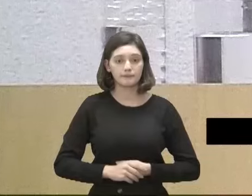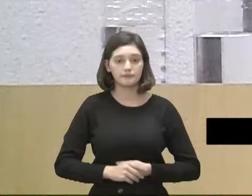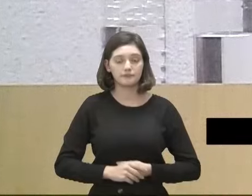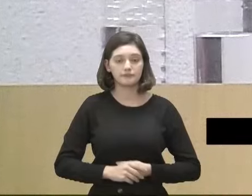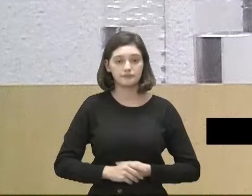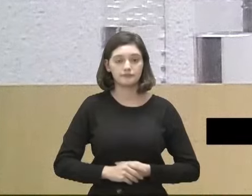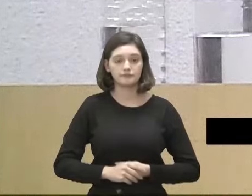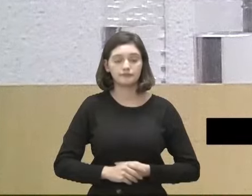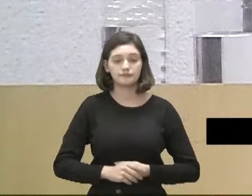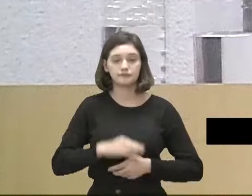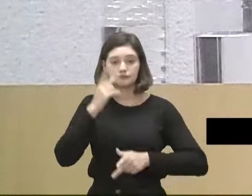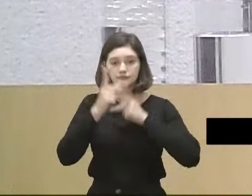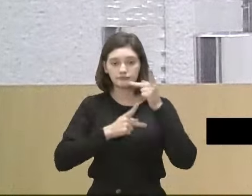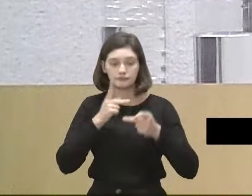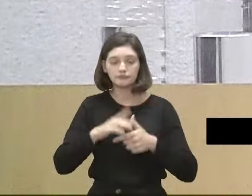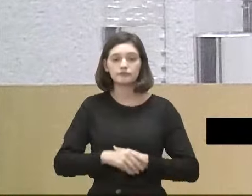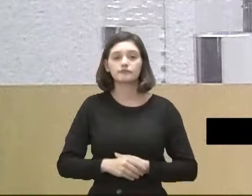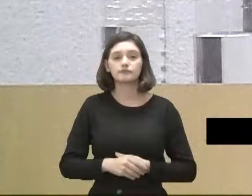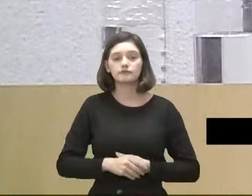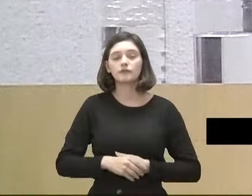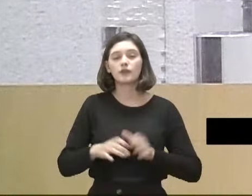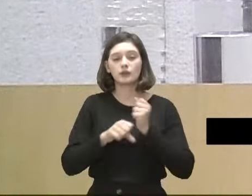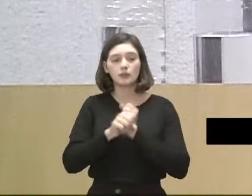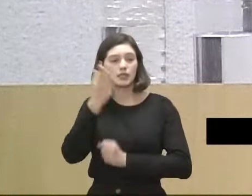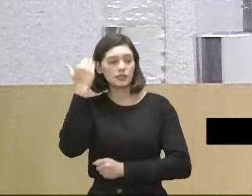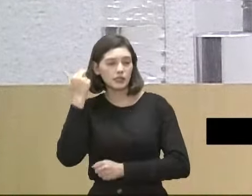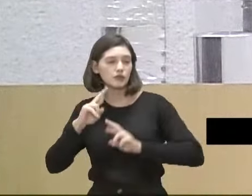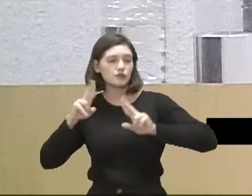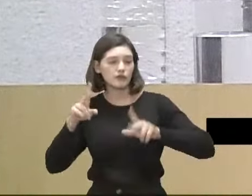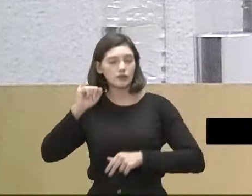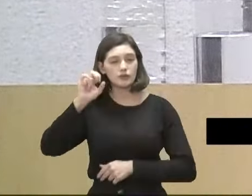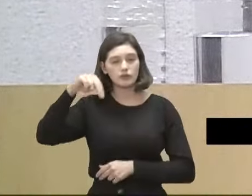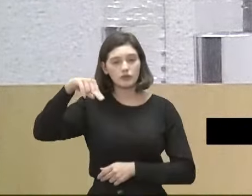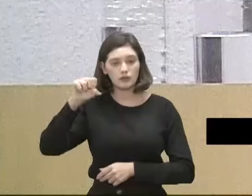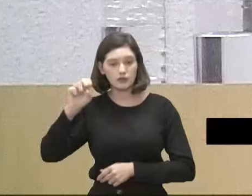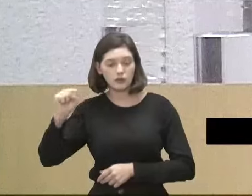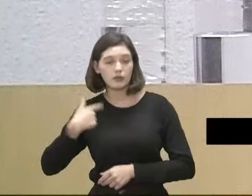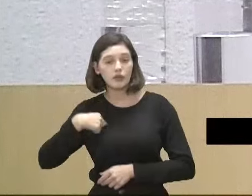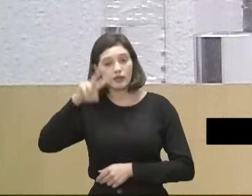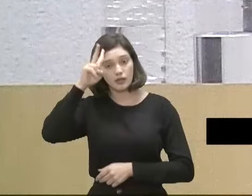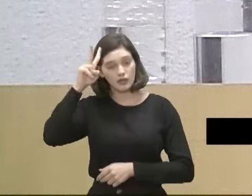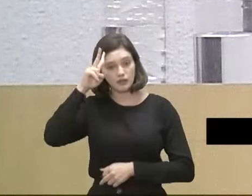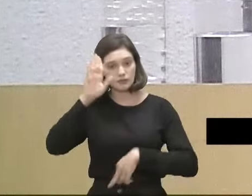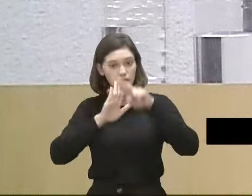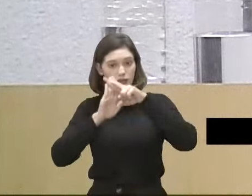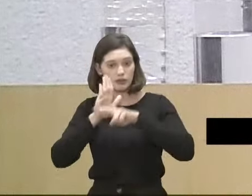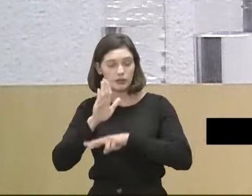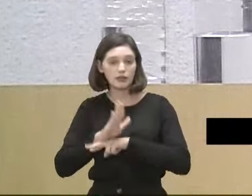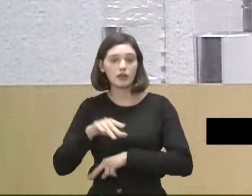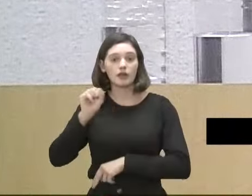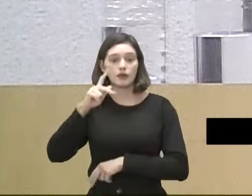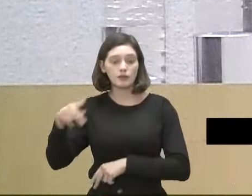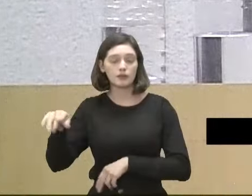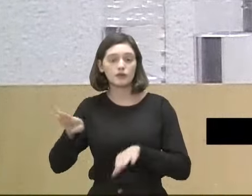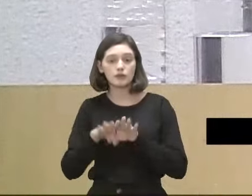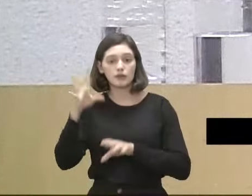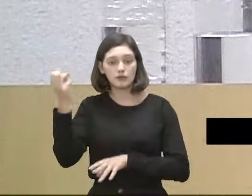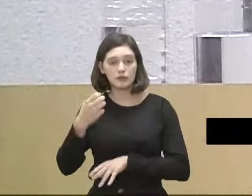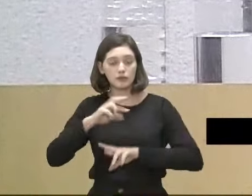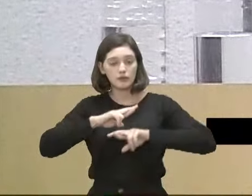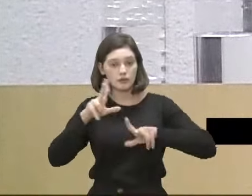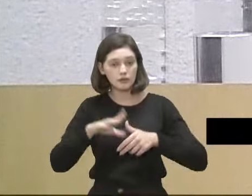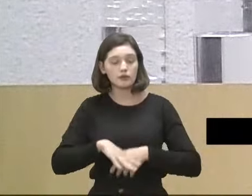Com relação à alíquota no passado ter sido diferente do INSS, lembrando que no IPMT as regras de aposentadoria e pensão são diferentes do INSS.